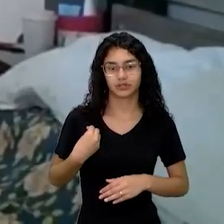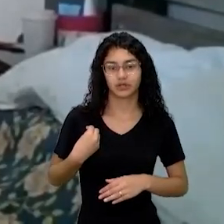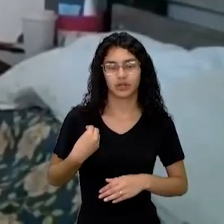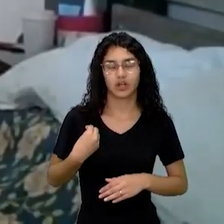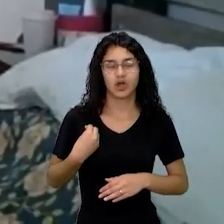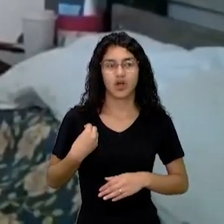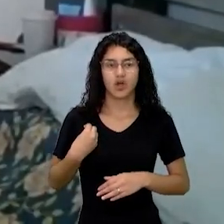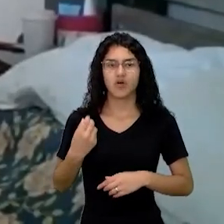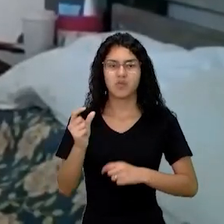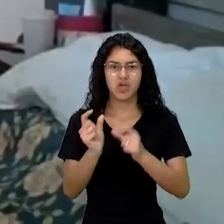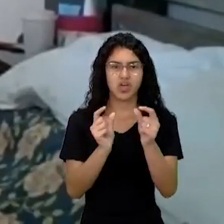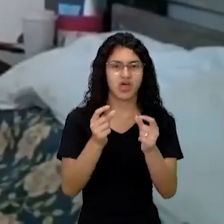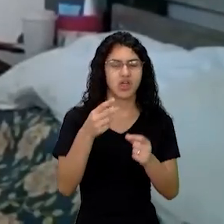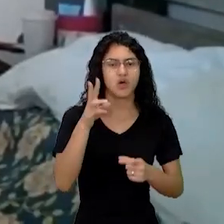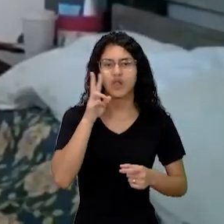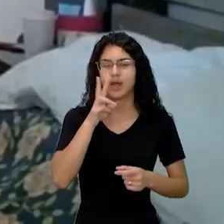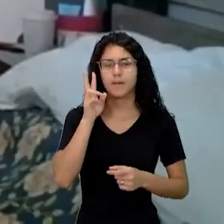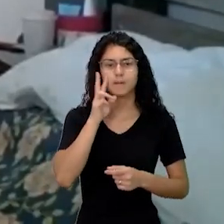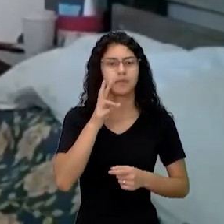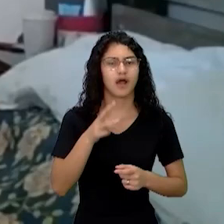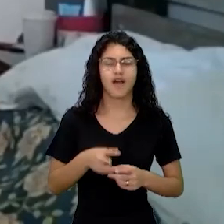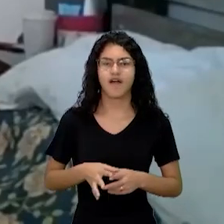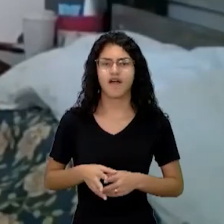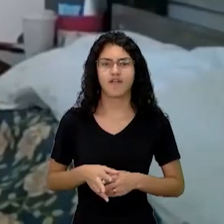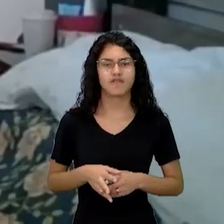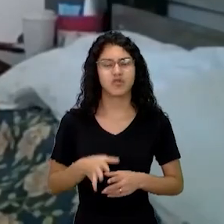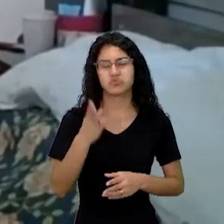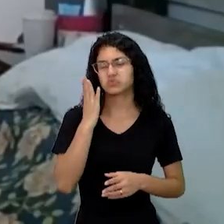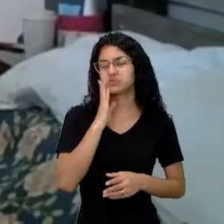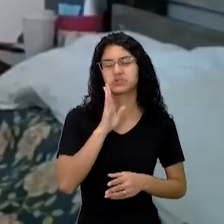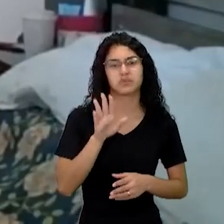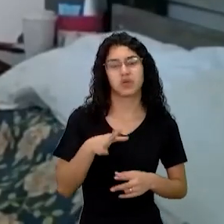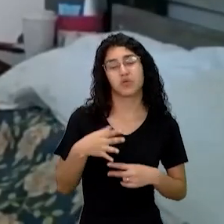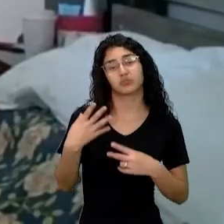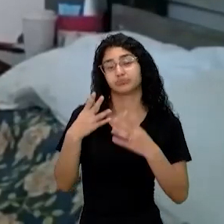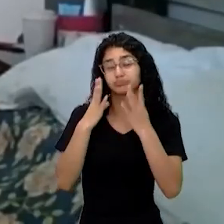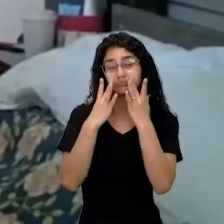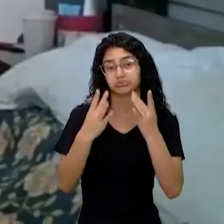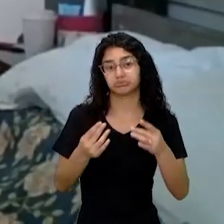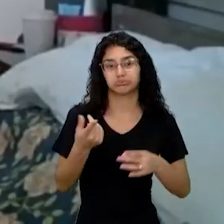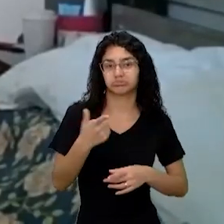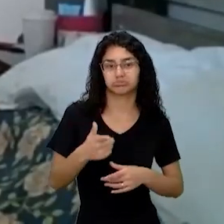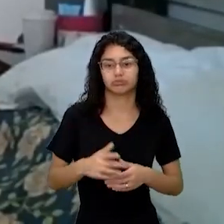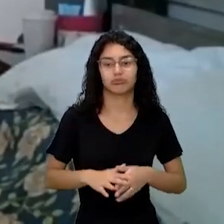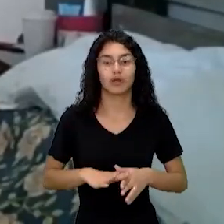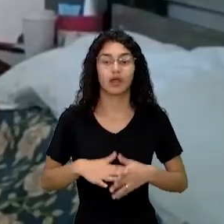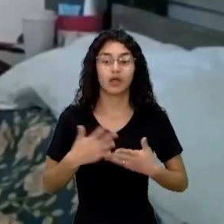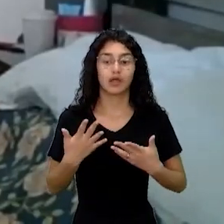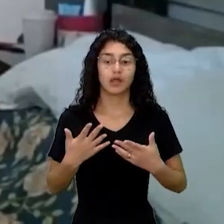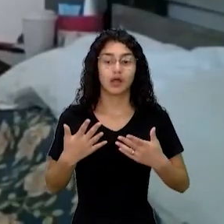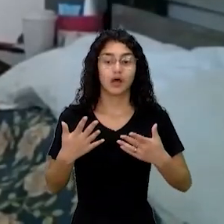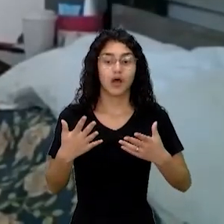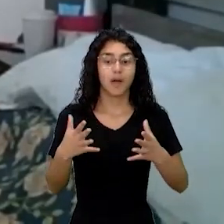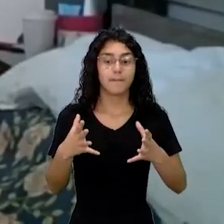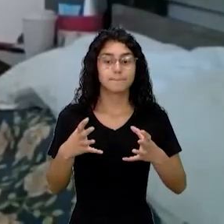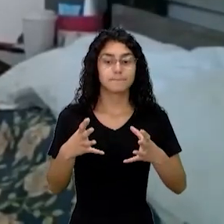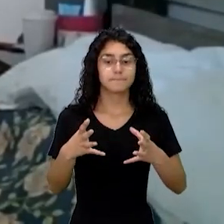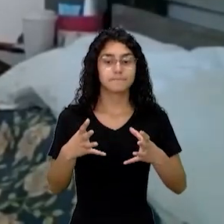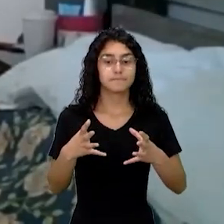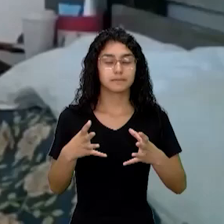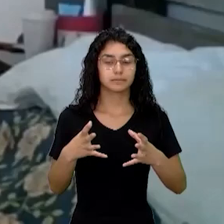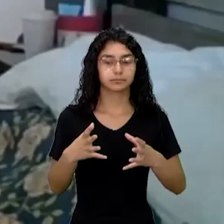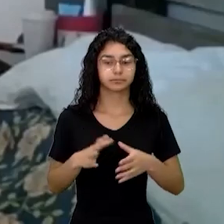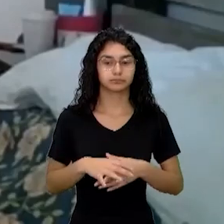lembrava mais, nem sabia ou não prestava muita atenção. Então, ele acaba mexendo muito com a pessoa que é identificada,